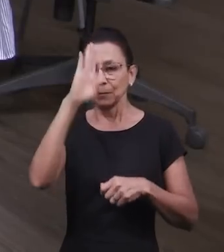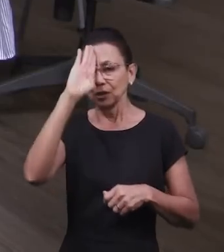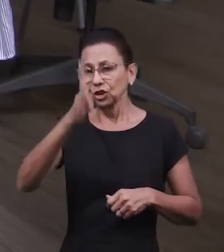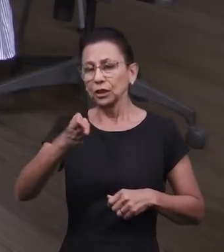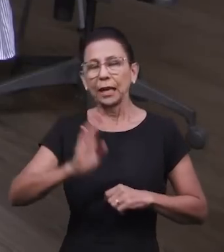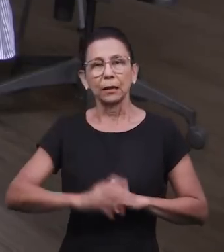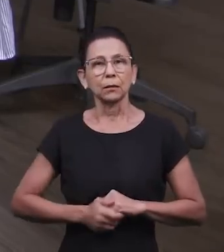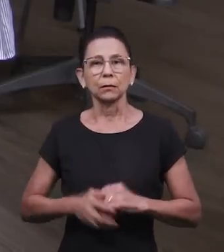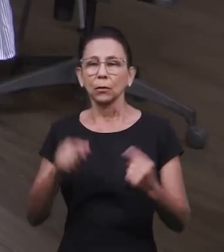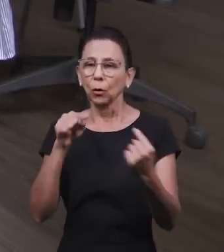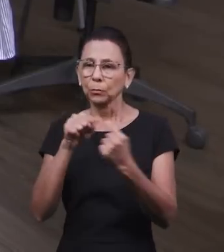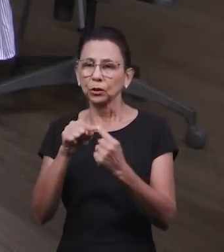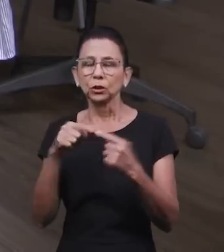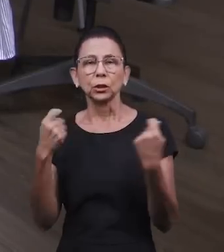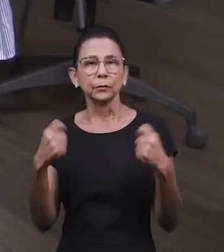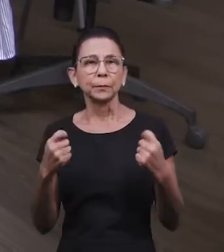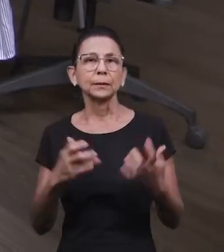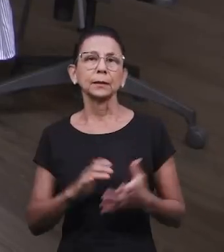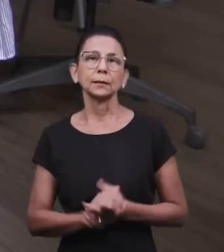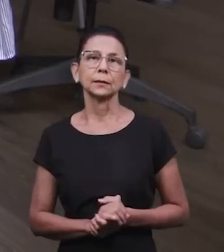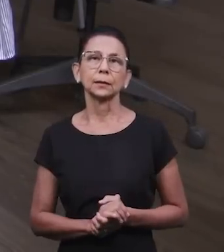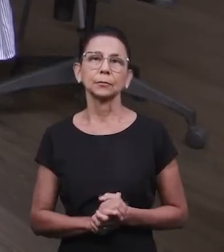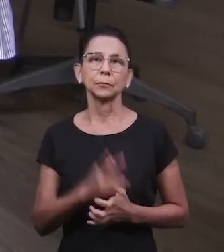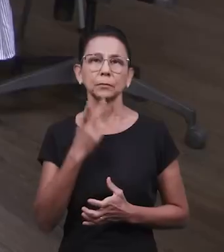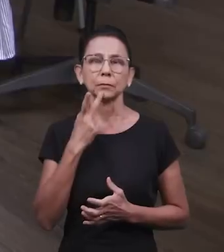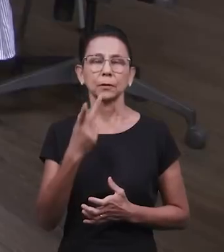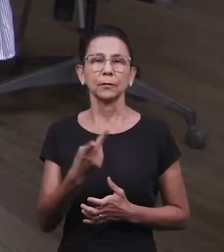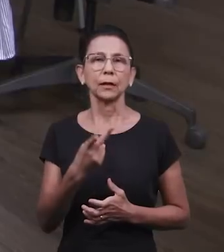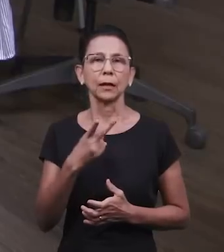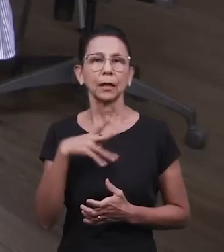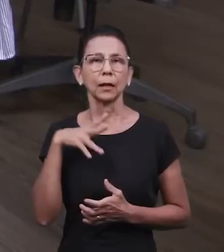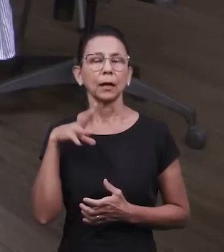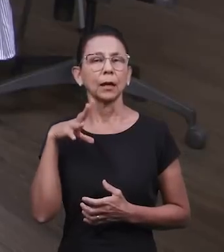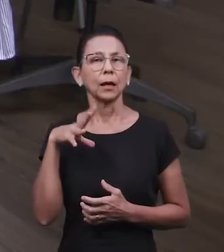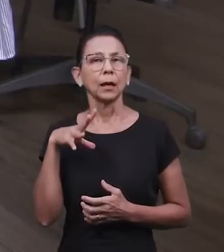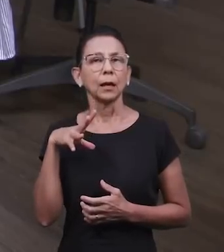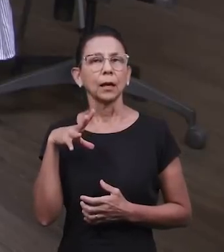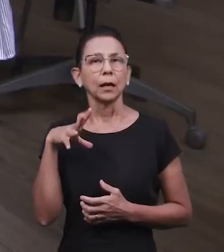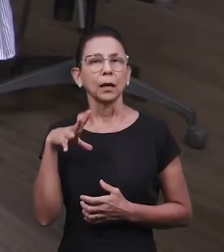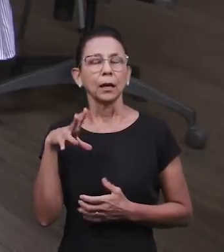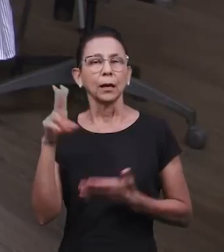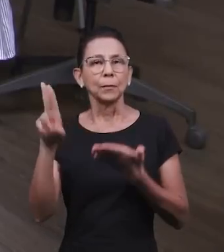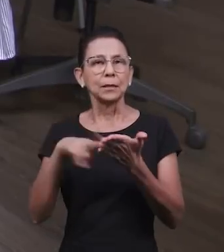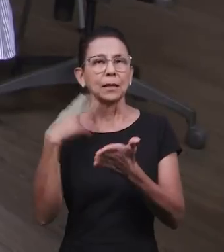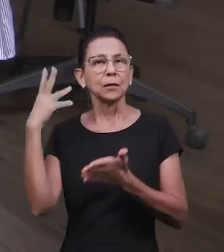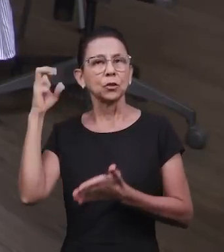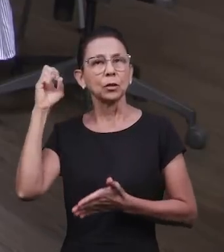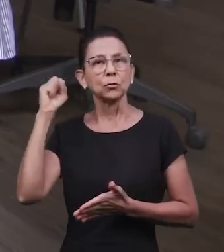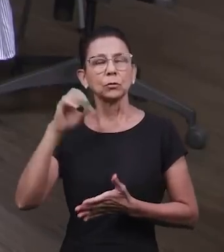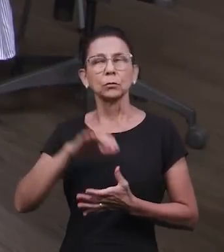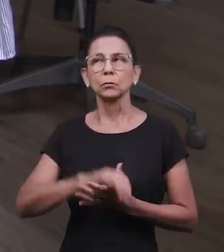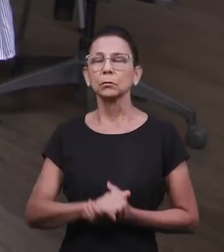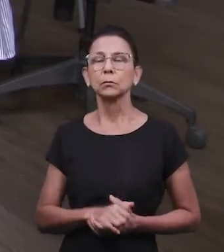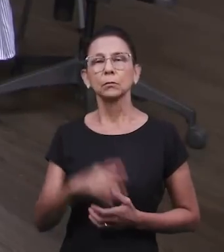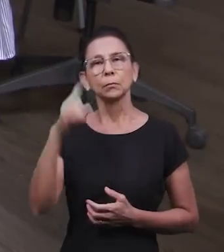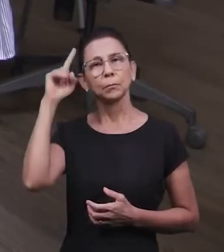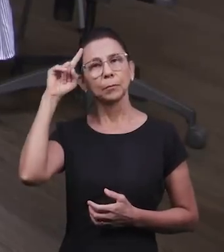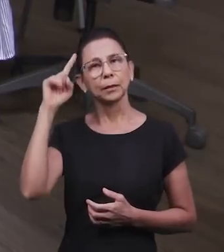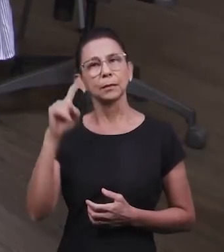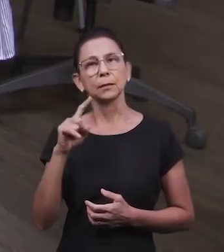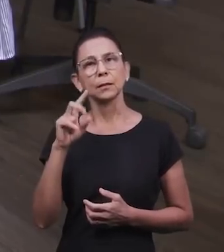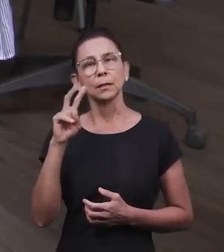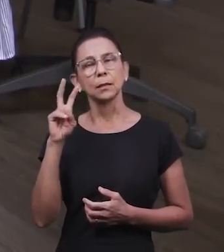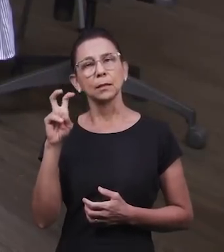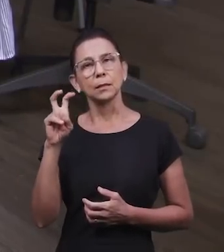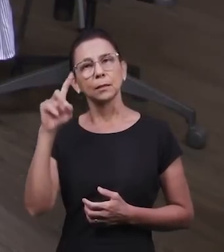objetividade. Sem objetividade nenhuma. Então, se eu fiz esse controle de 5 dias, imagina quanto tempo, às vezes, a gente fica rodando